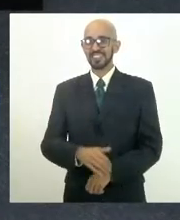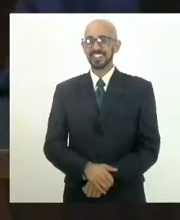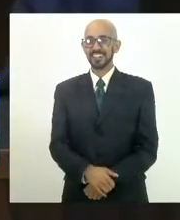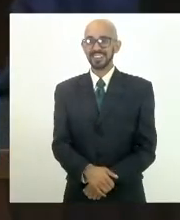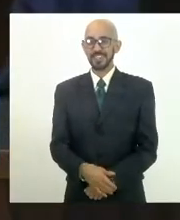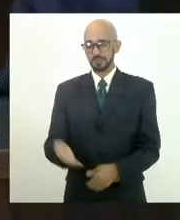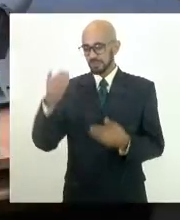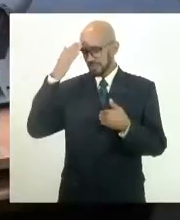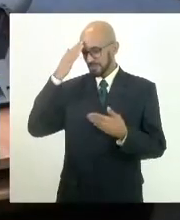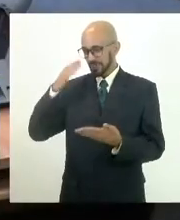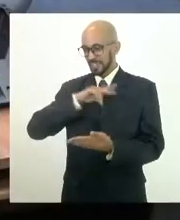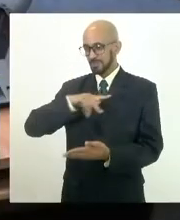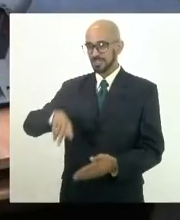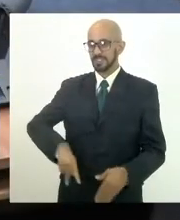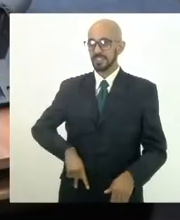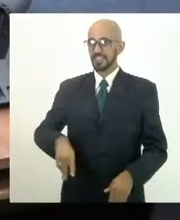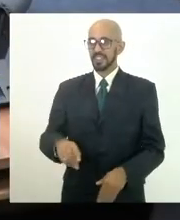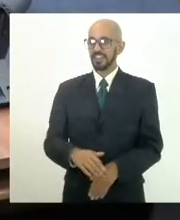Obrigada, presidente.